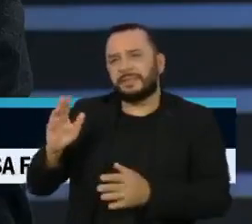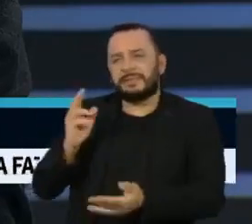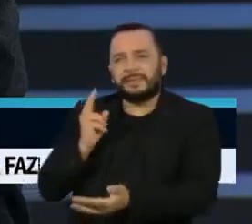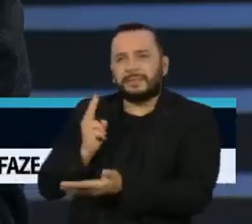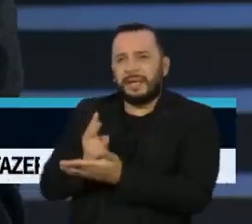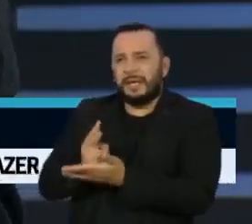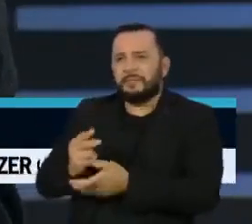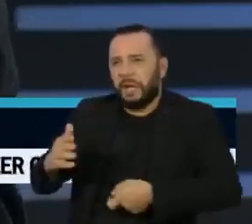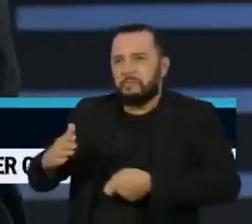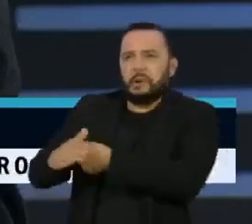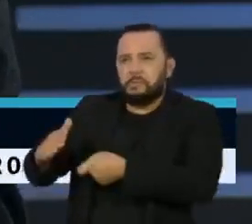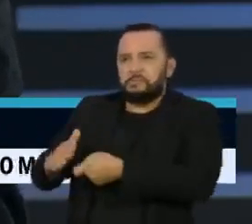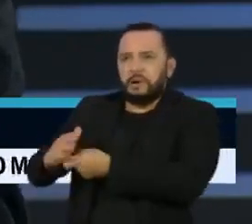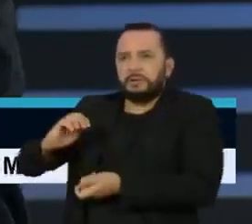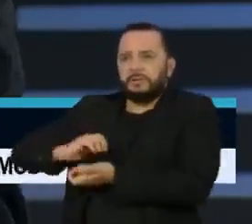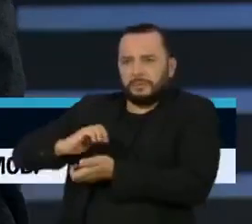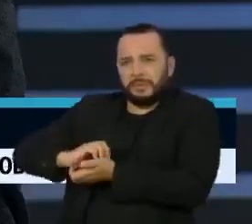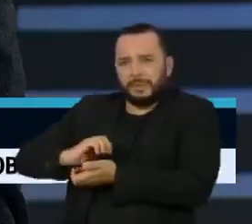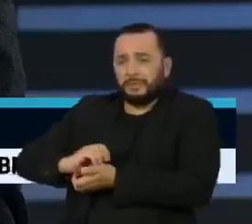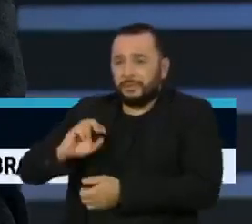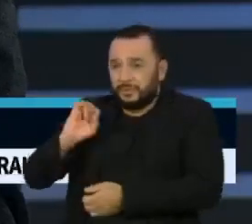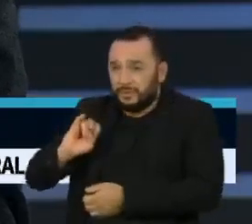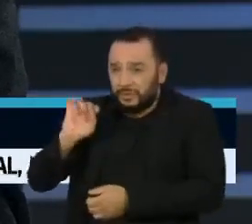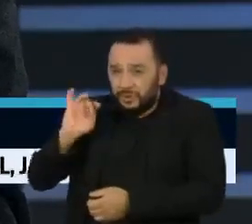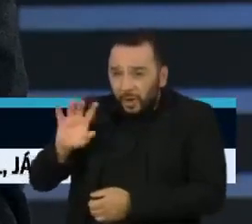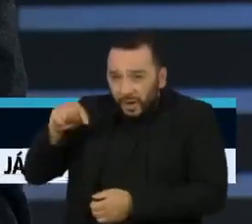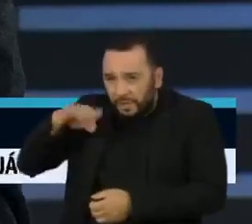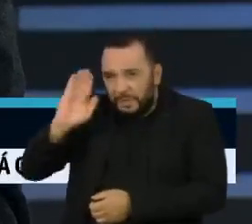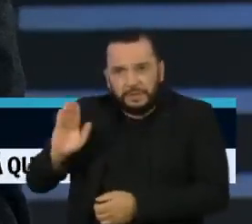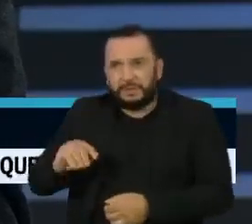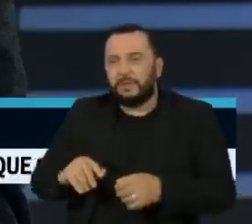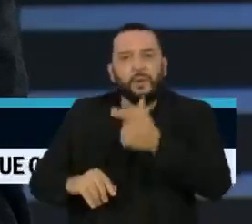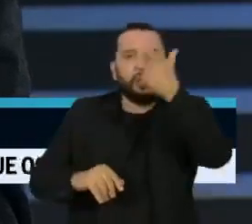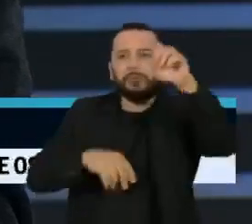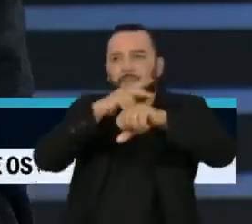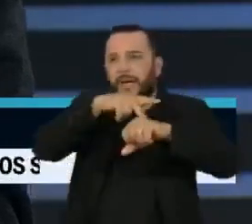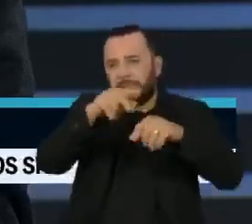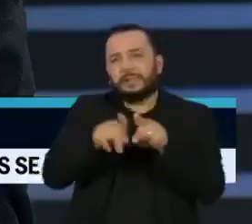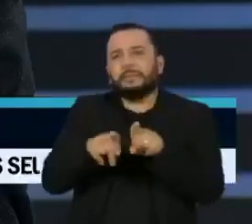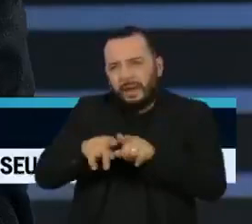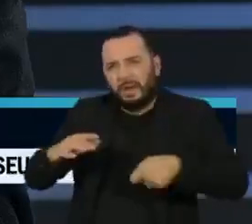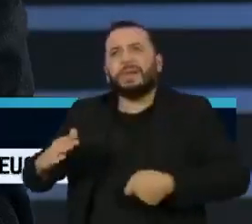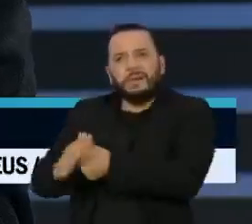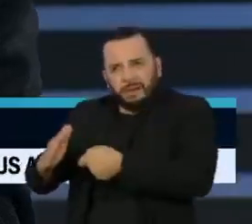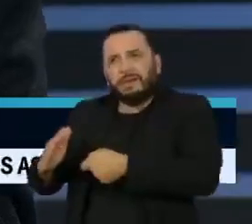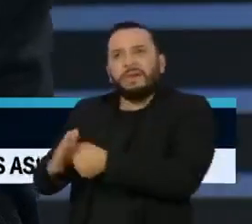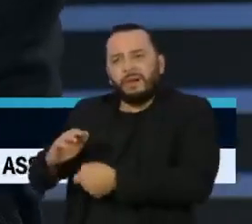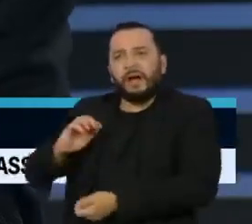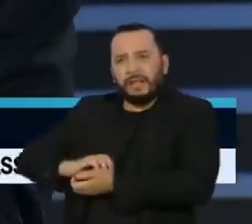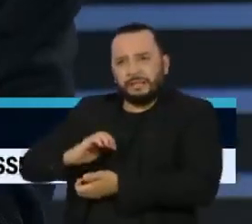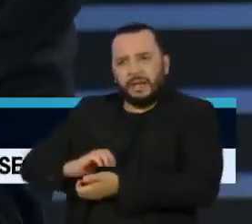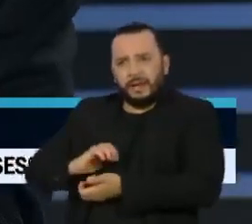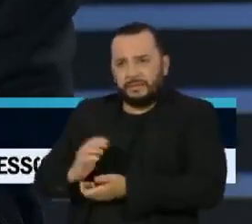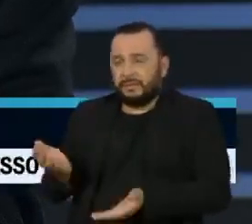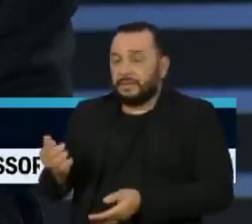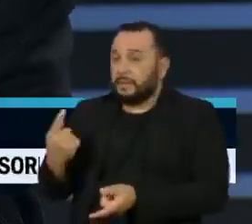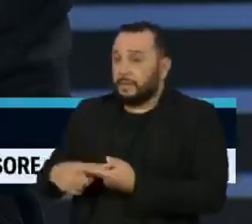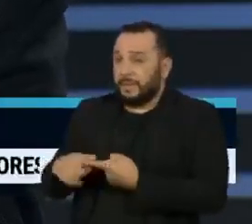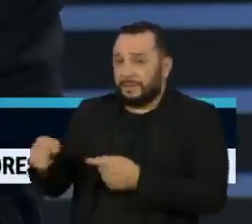o Supremo ainda que ele seja lento ele tem de ser mais ágil nas decisões e ele tem de como não é